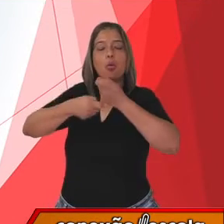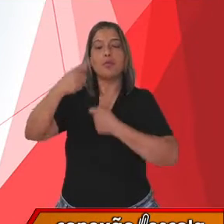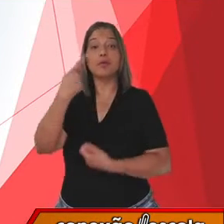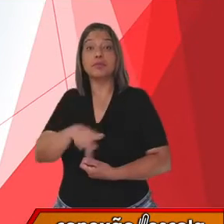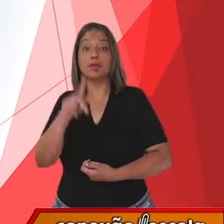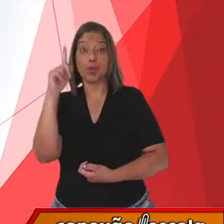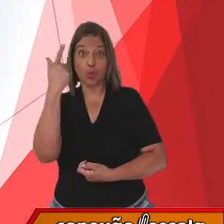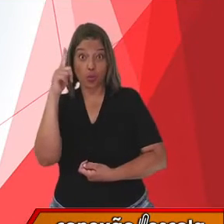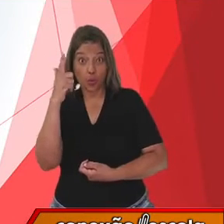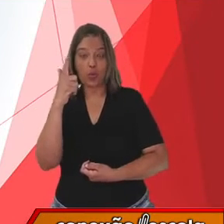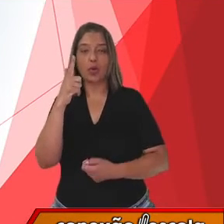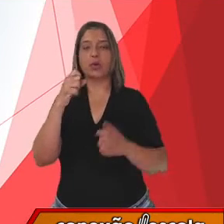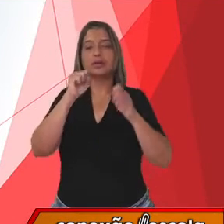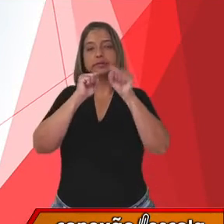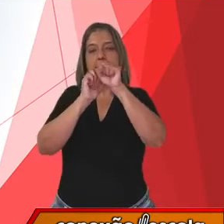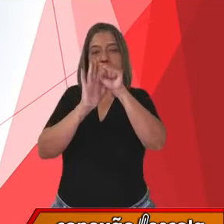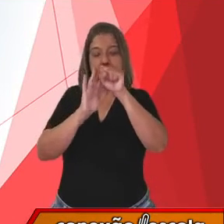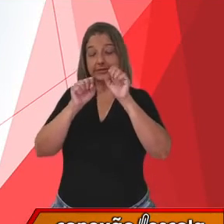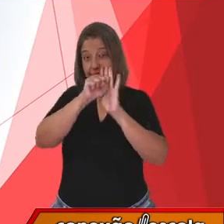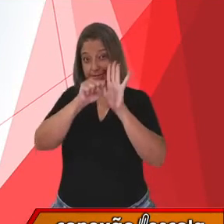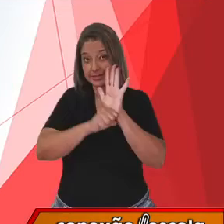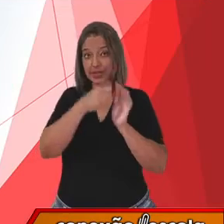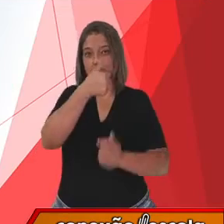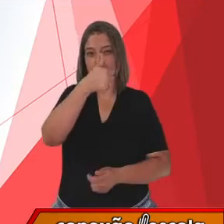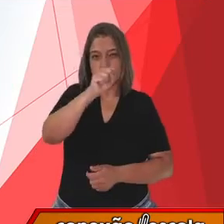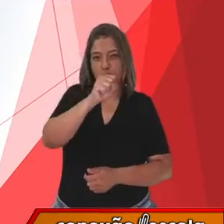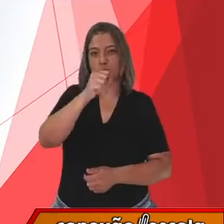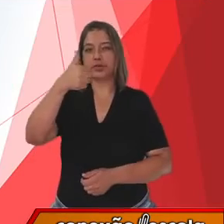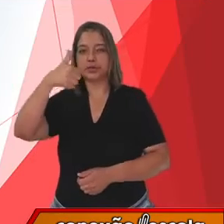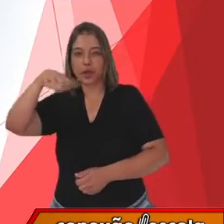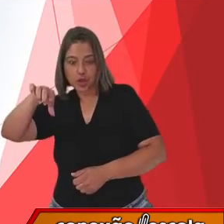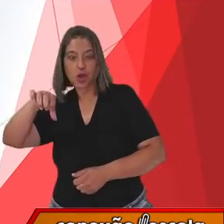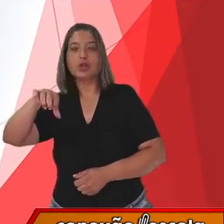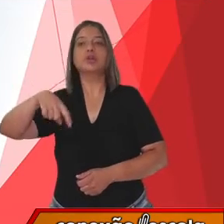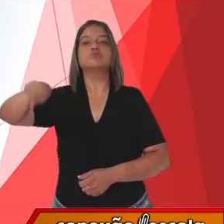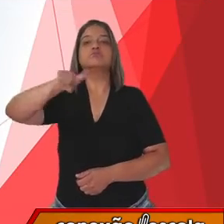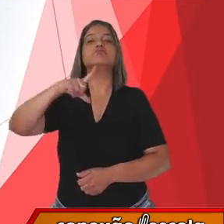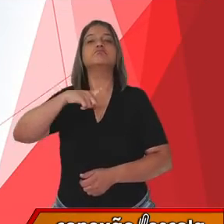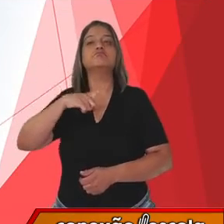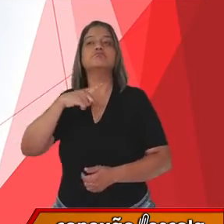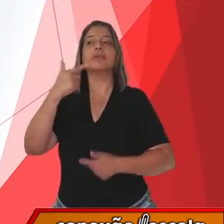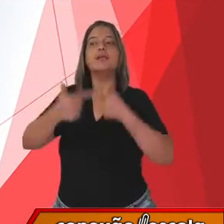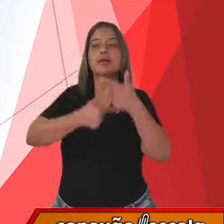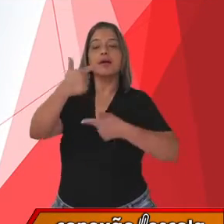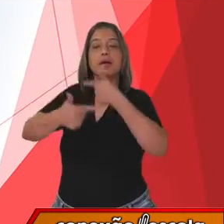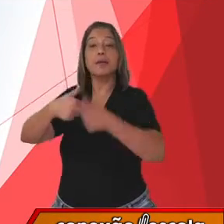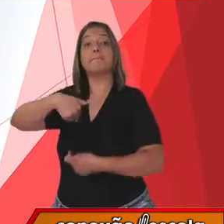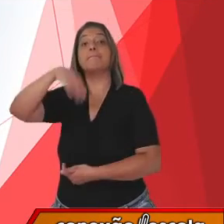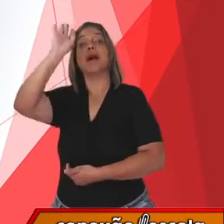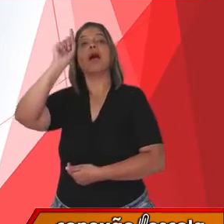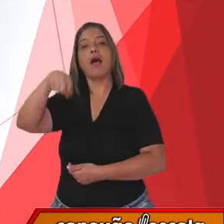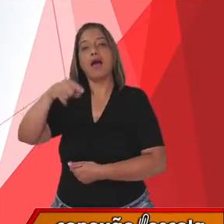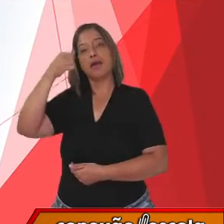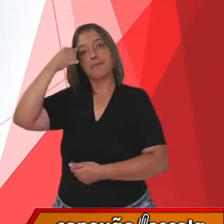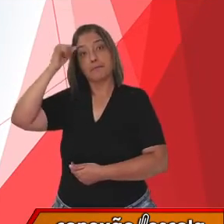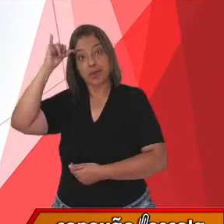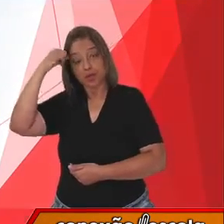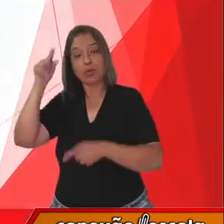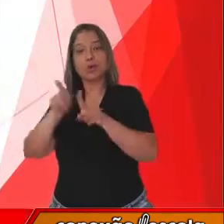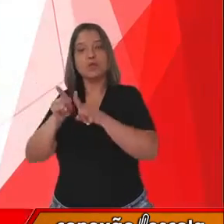século XVIII e XIX passou a se dedicar mais às atividades ligadas à pecuária e